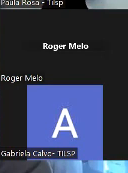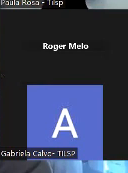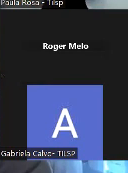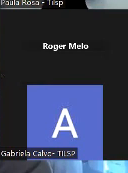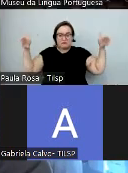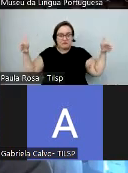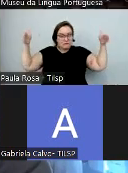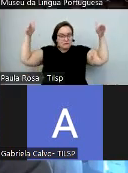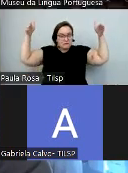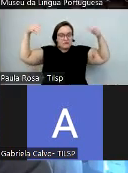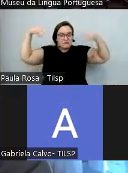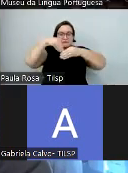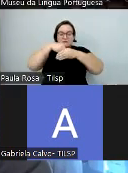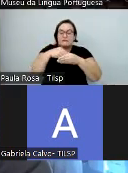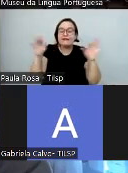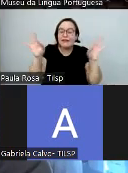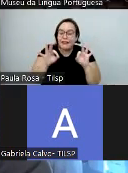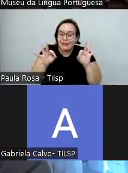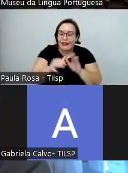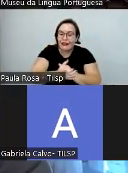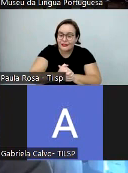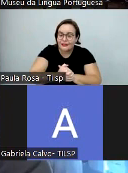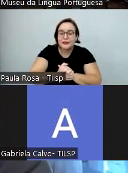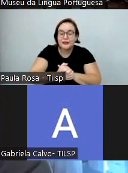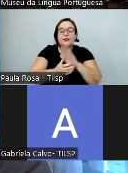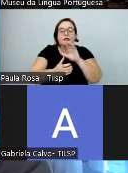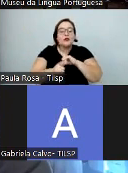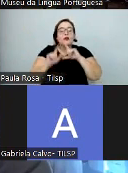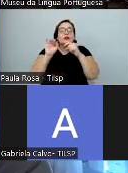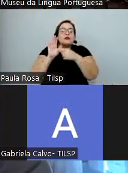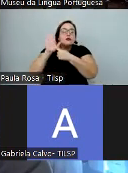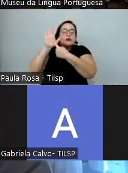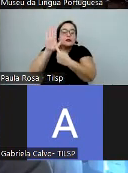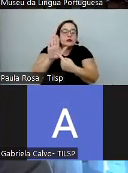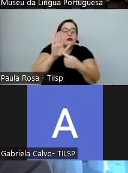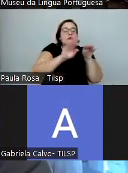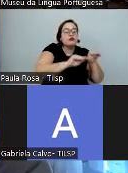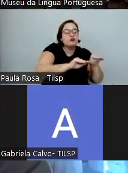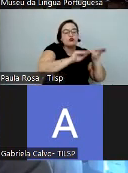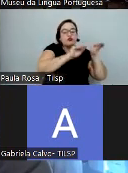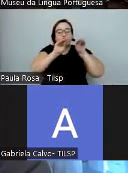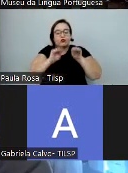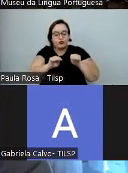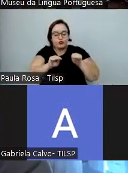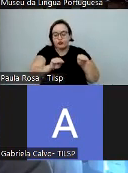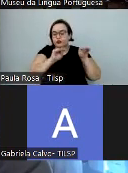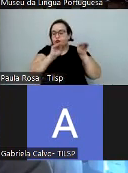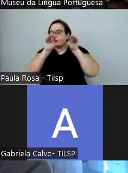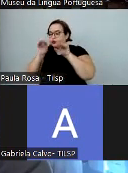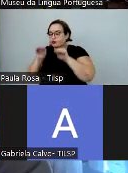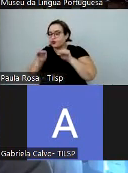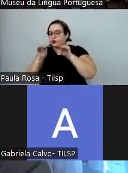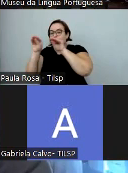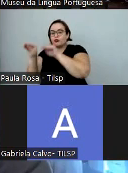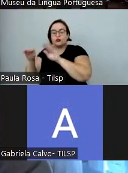a gente não tinha um espaço a gente tinha exposições itinerantes esse programa de Exposições